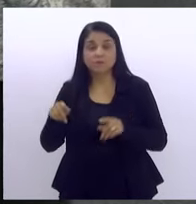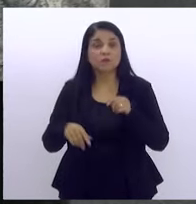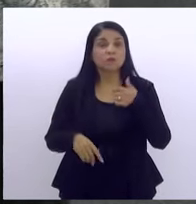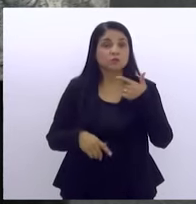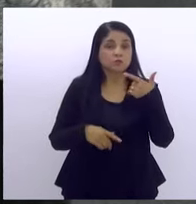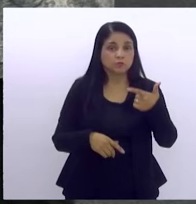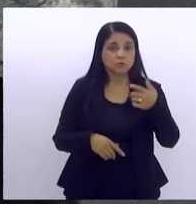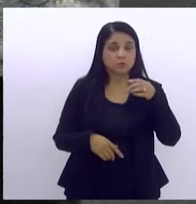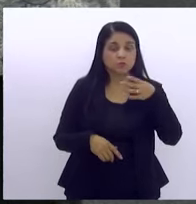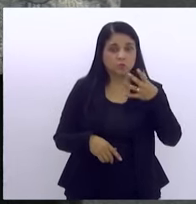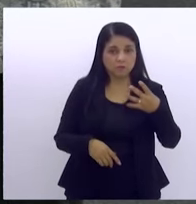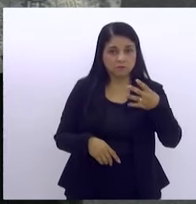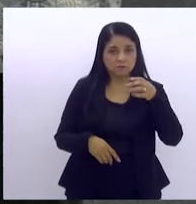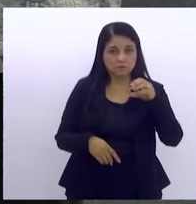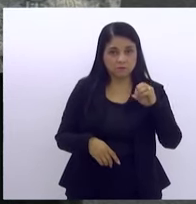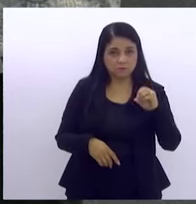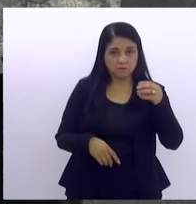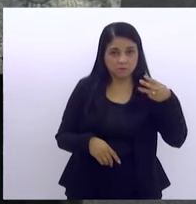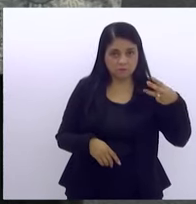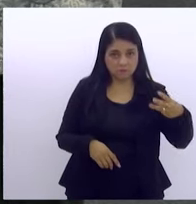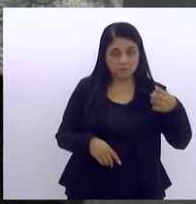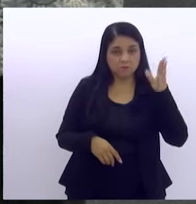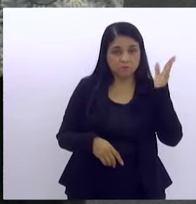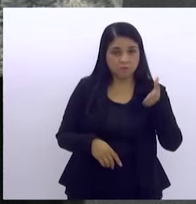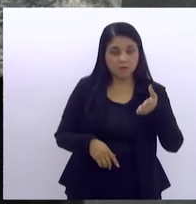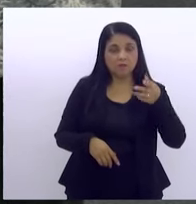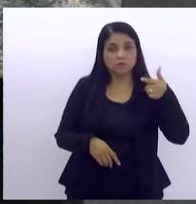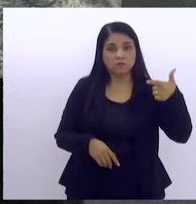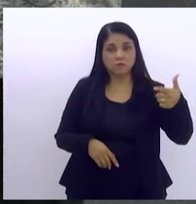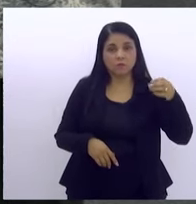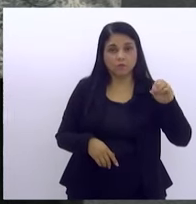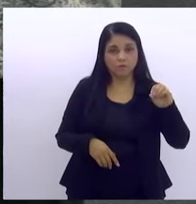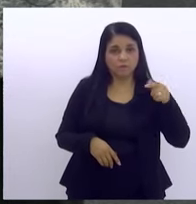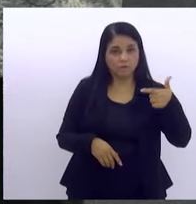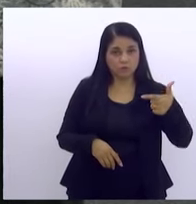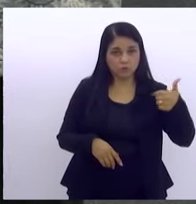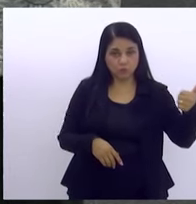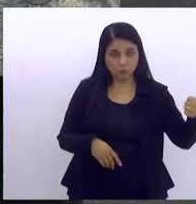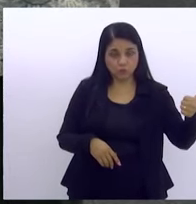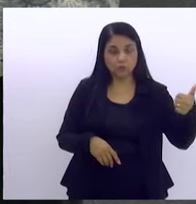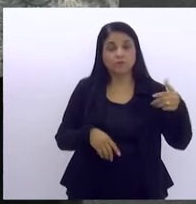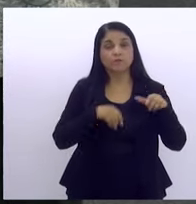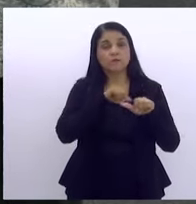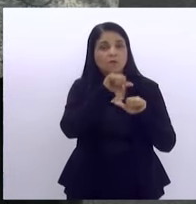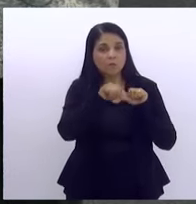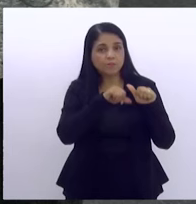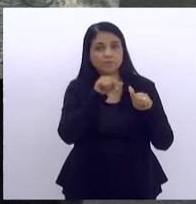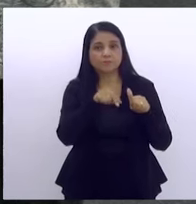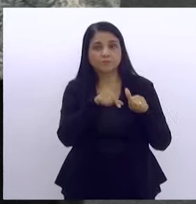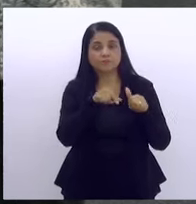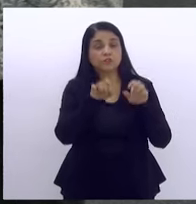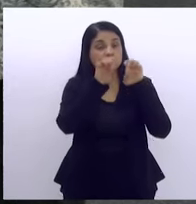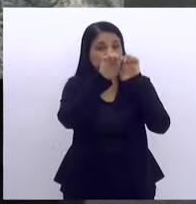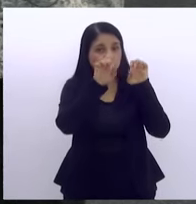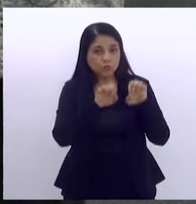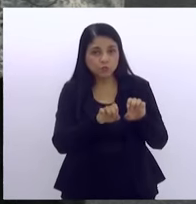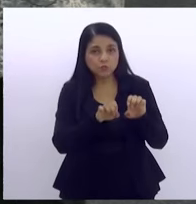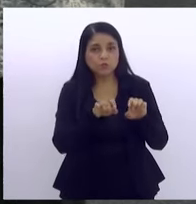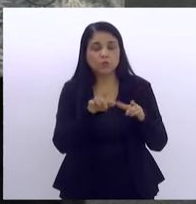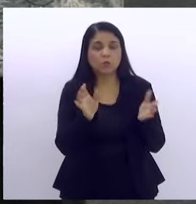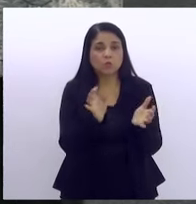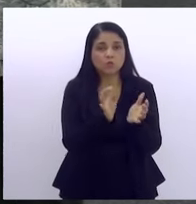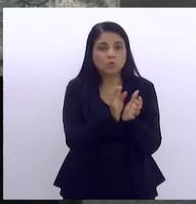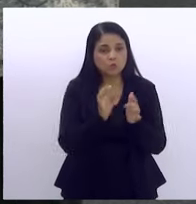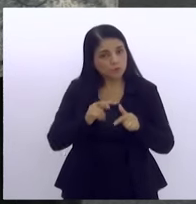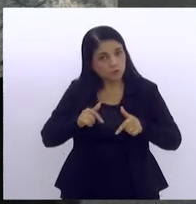2403, de 3 de março de 21, que foi a reformulação, que diz que reestrutura o Grupo de